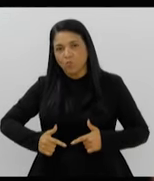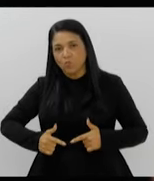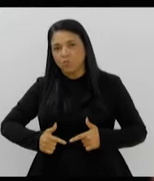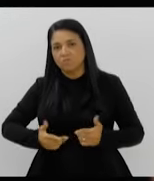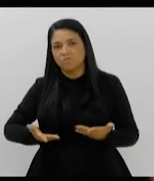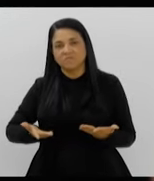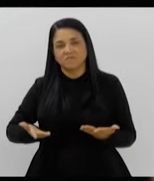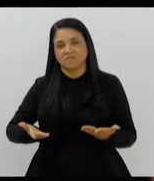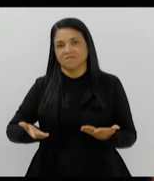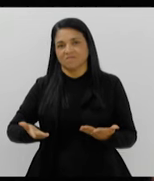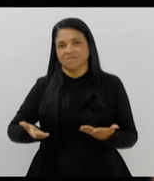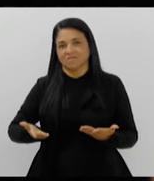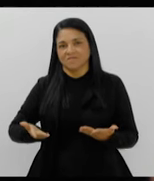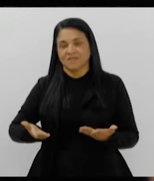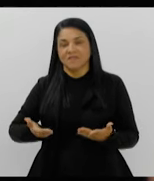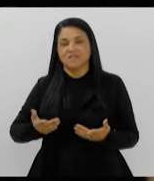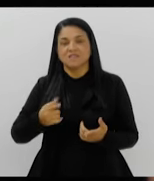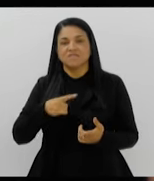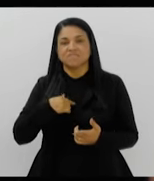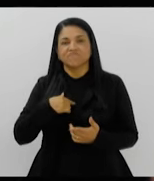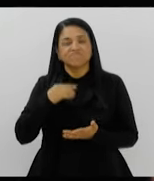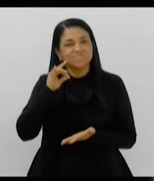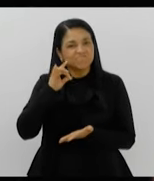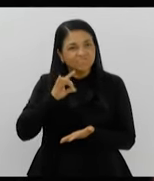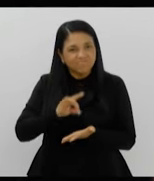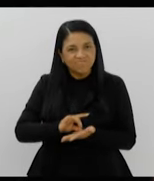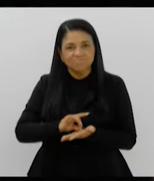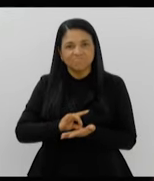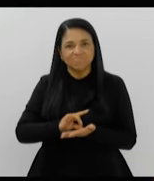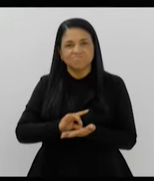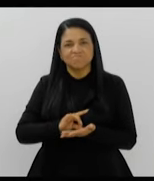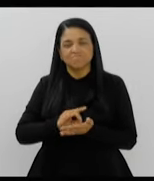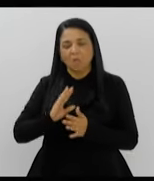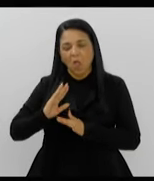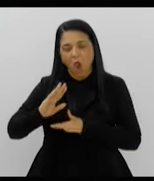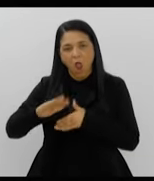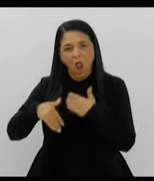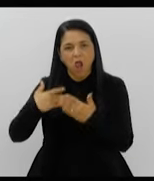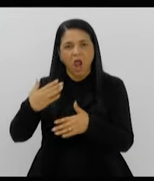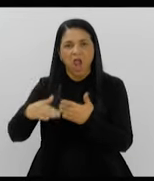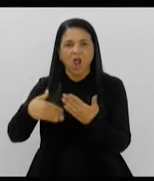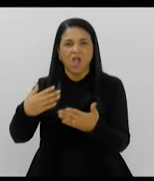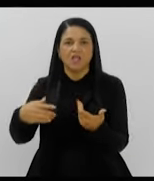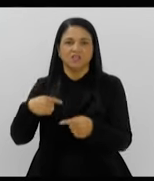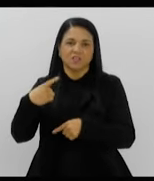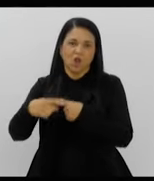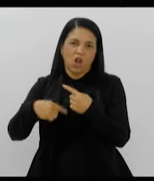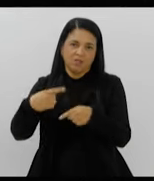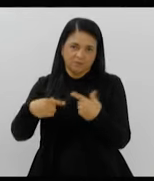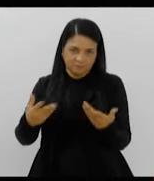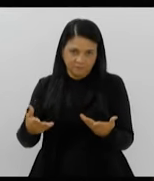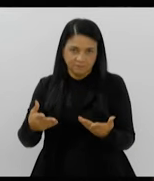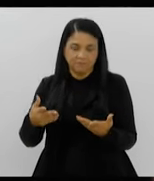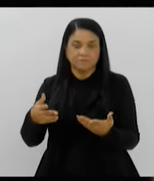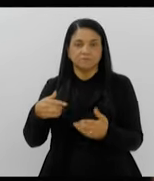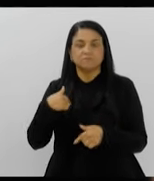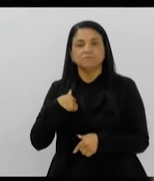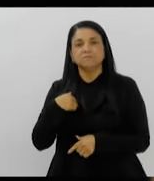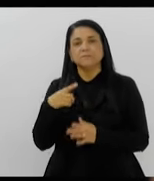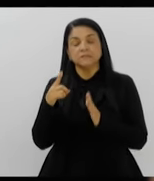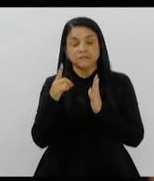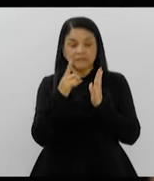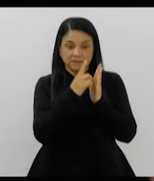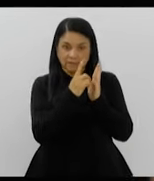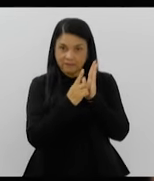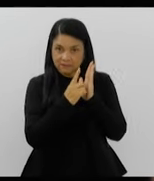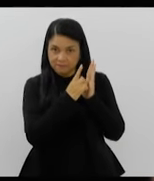evasiva, não é? Uma verdadeira embromação. Com relação ao DETRAN,